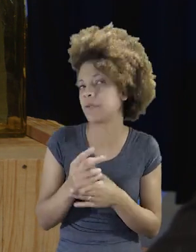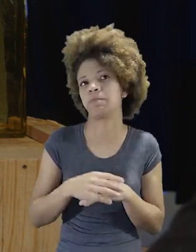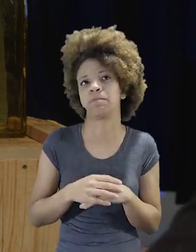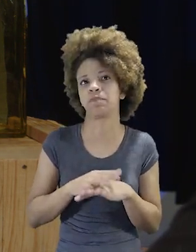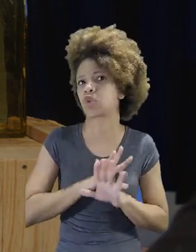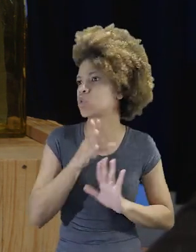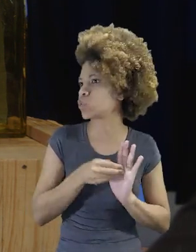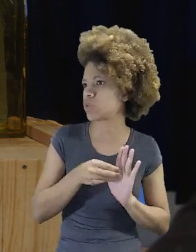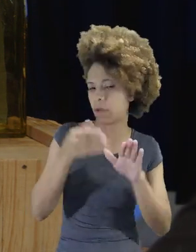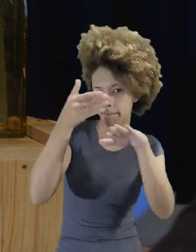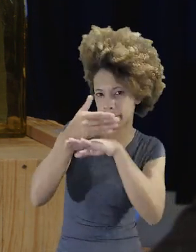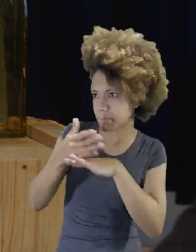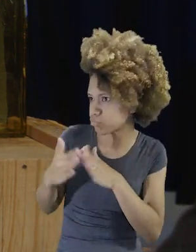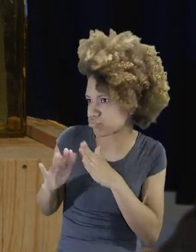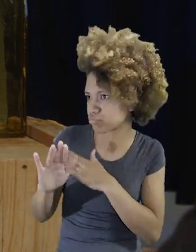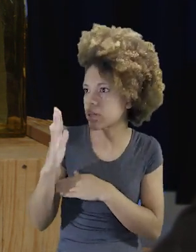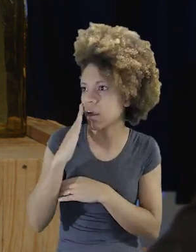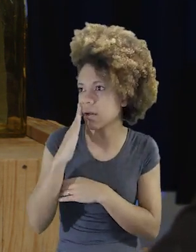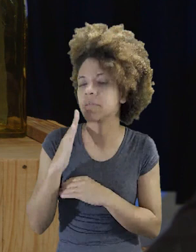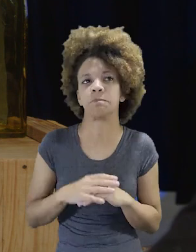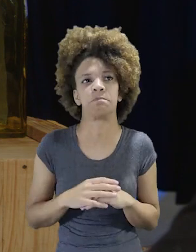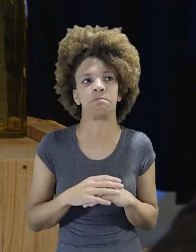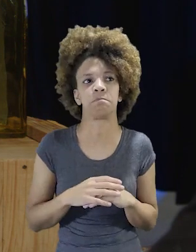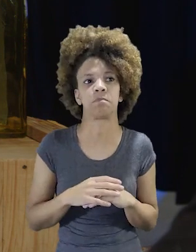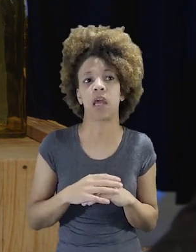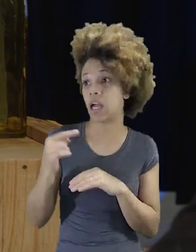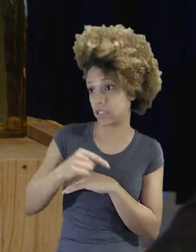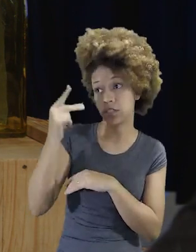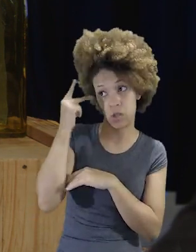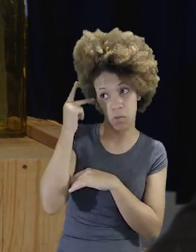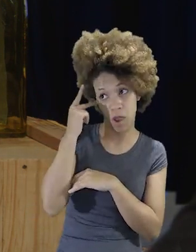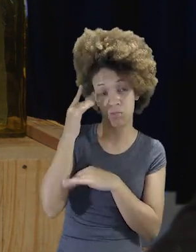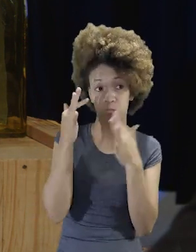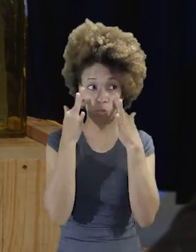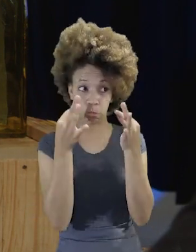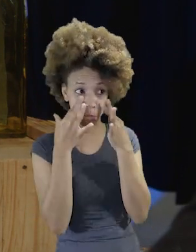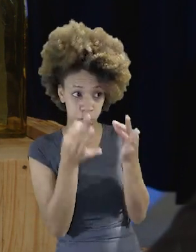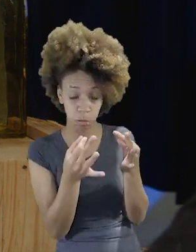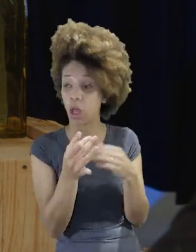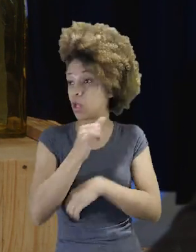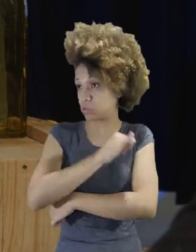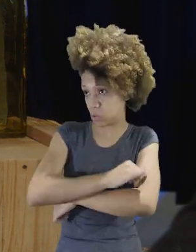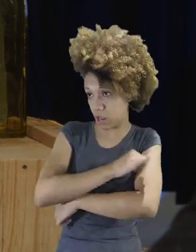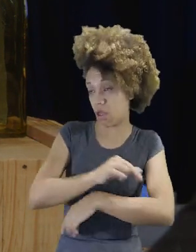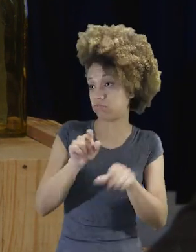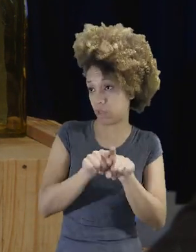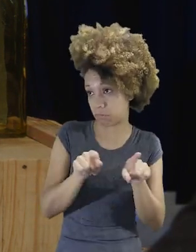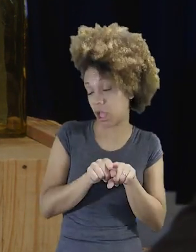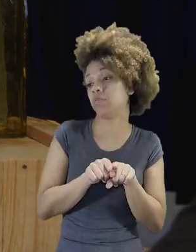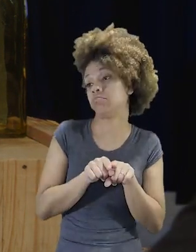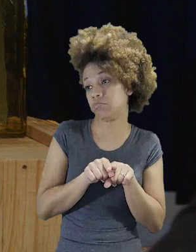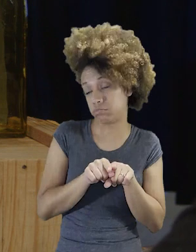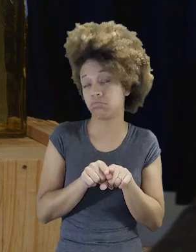eu tô aqui em São Paulo eu ouço eu tô no Rio hoje eu nunca deixou